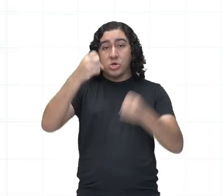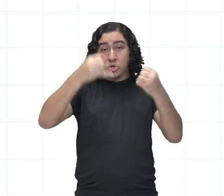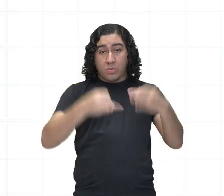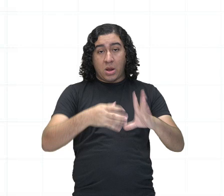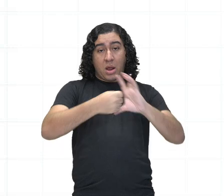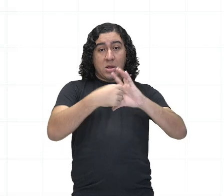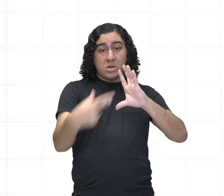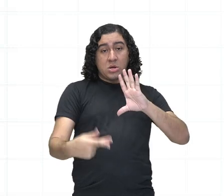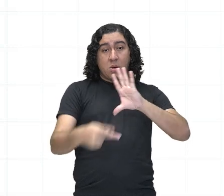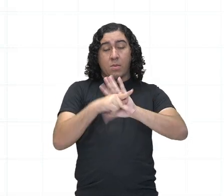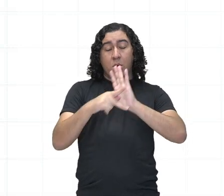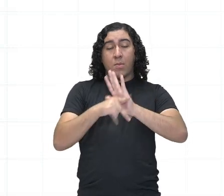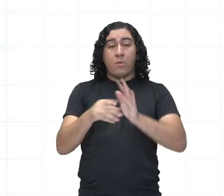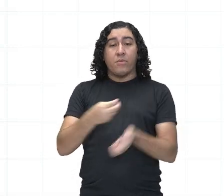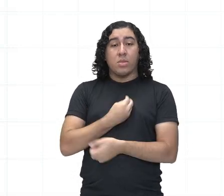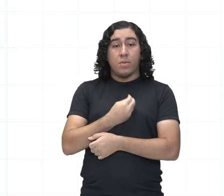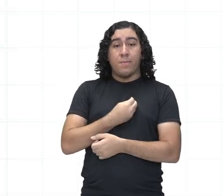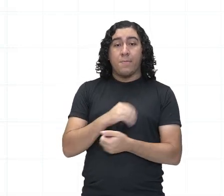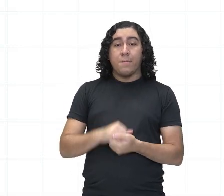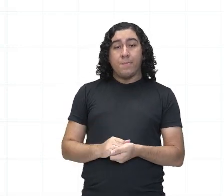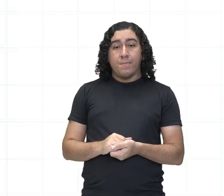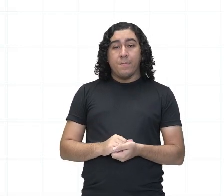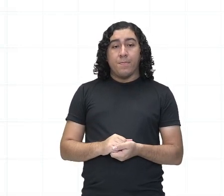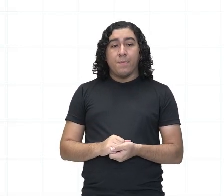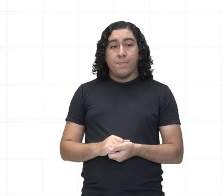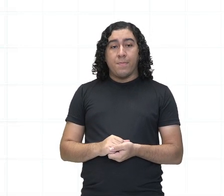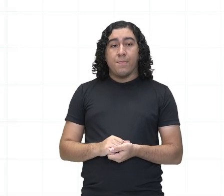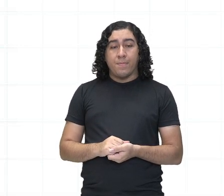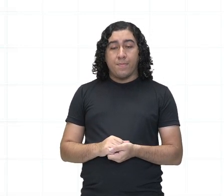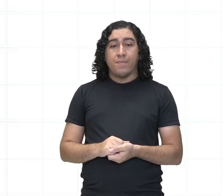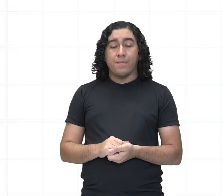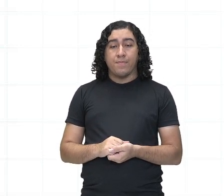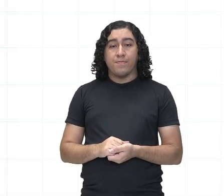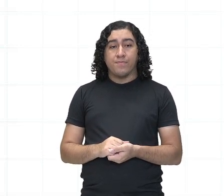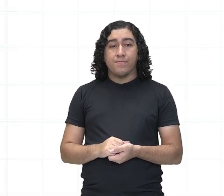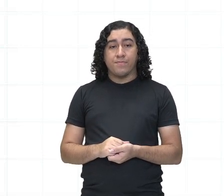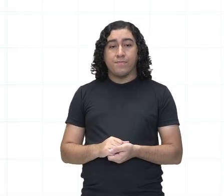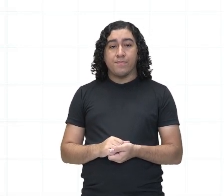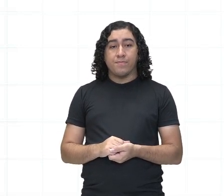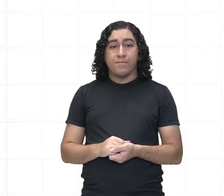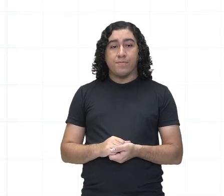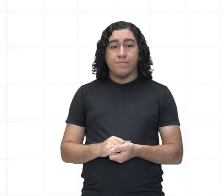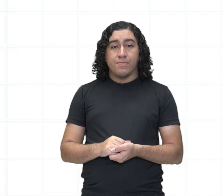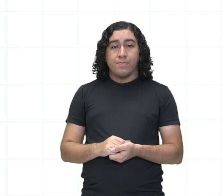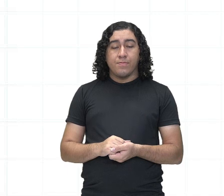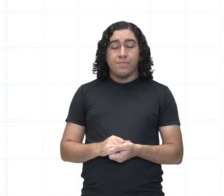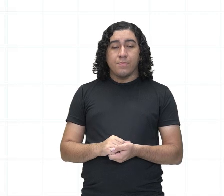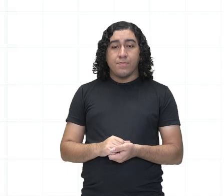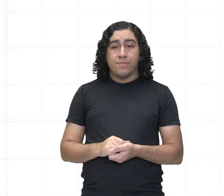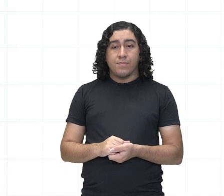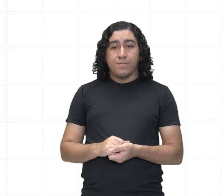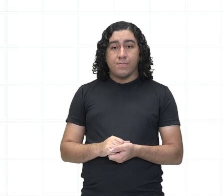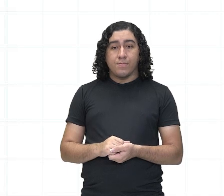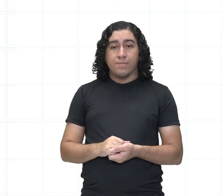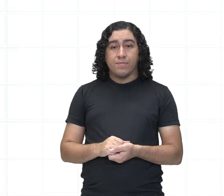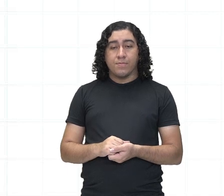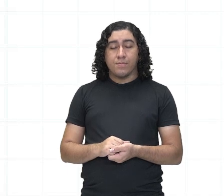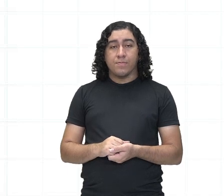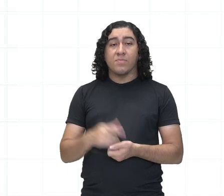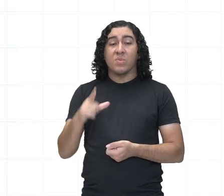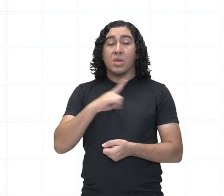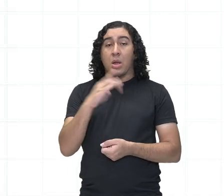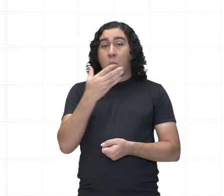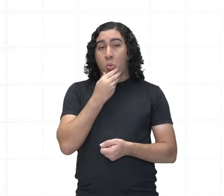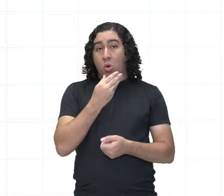característica dos seres vivos, tá? Essas taxonomias, elas são elas foram apresentadas por